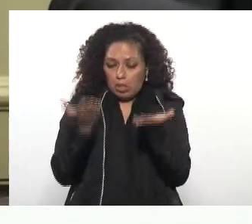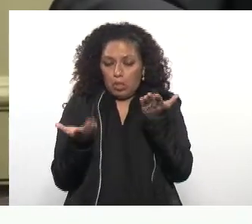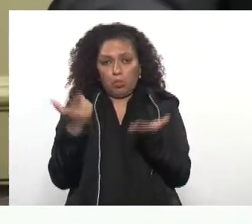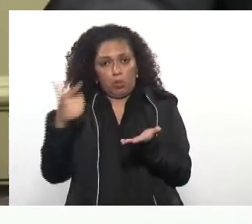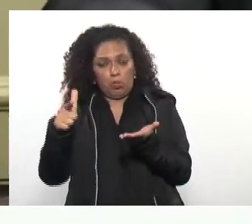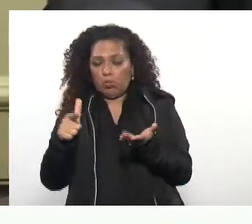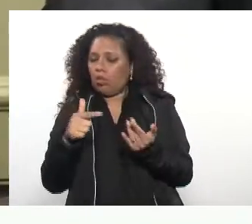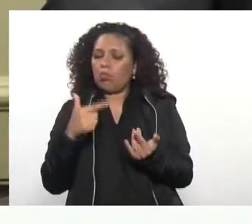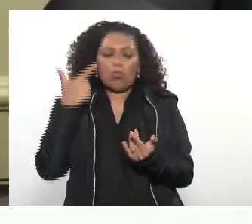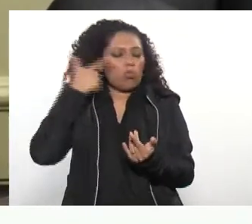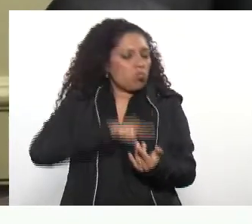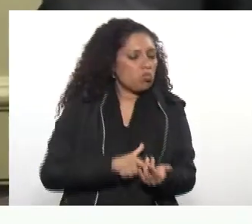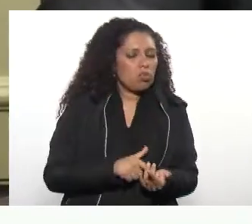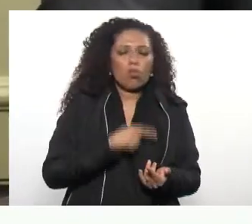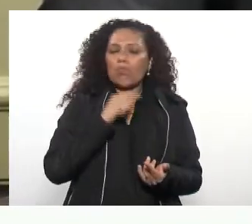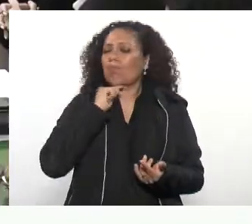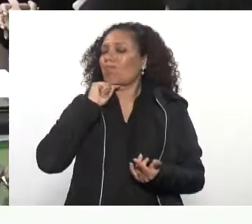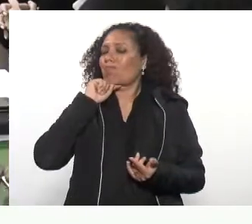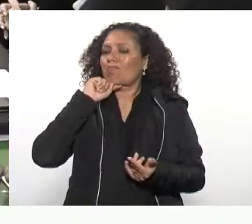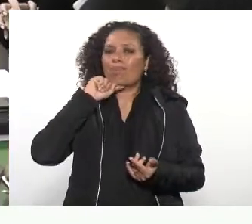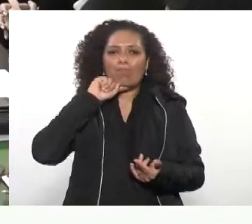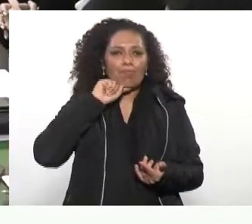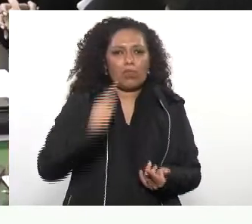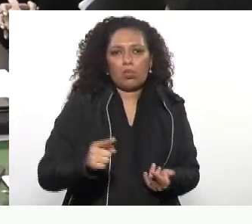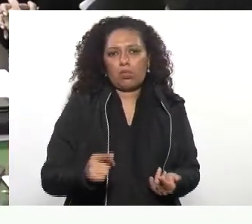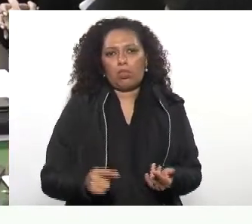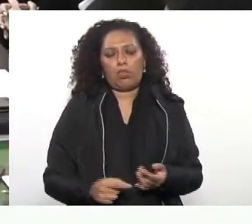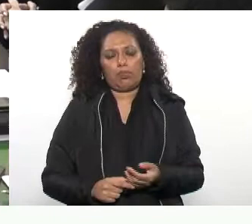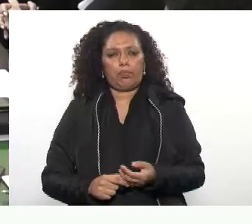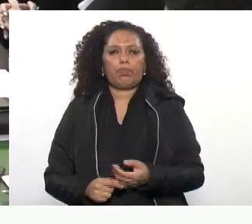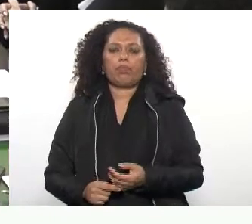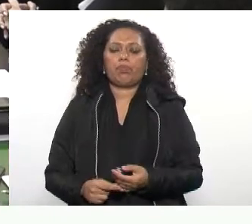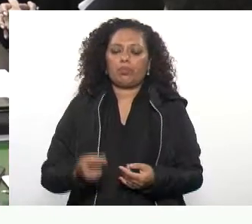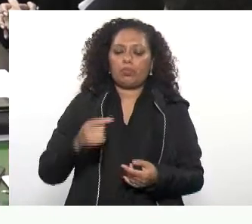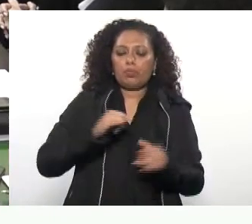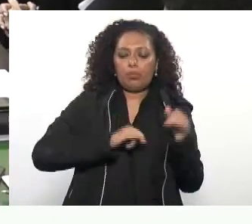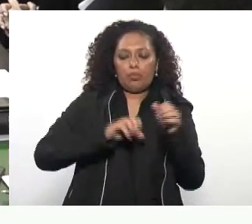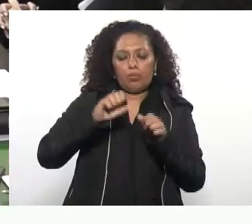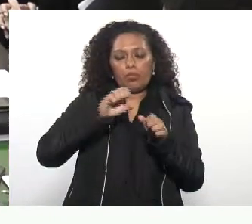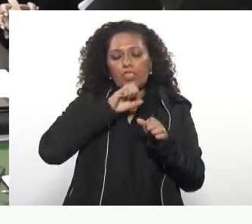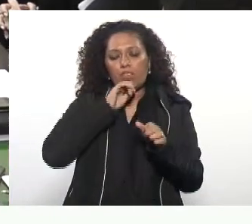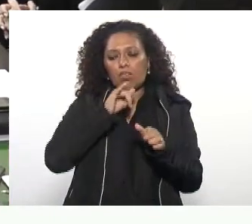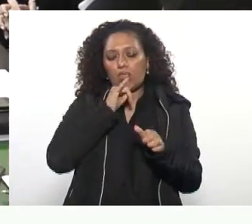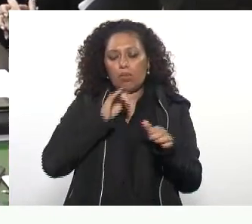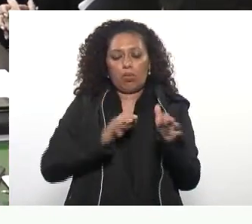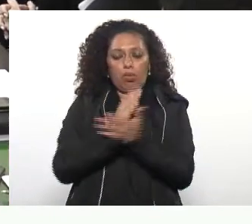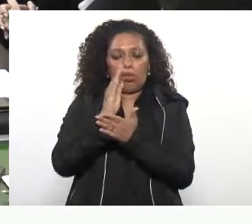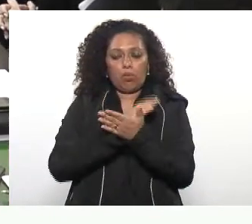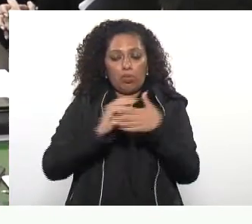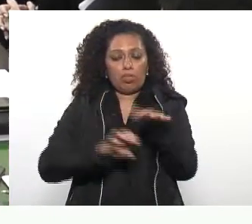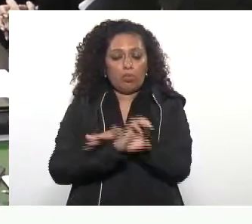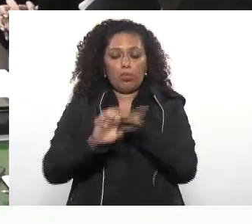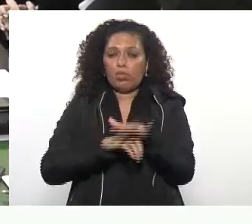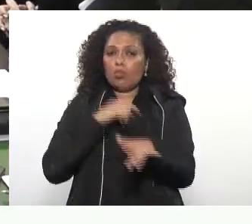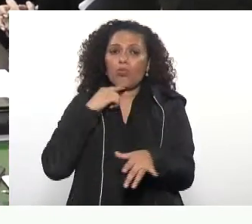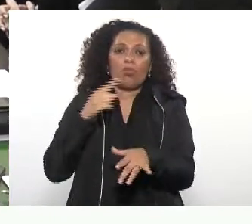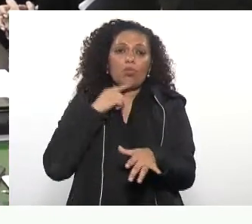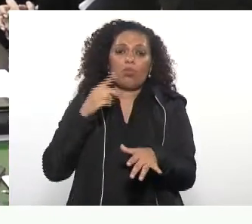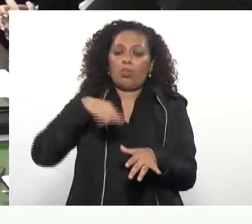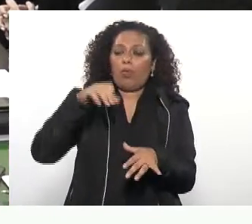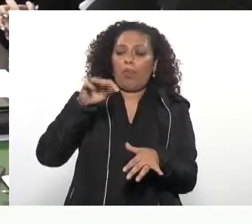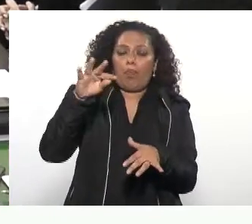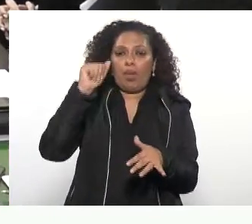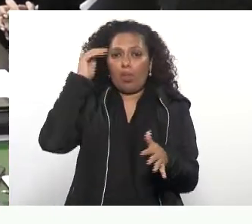muito de que muitas empresas não atingem, não alcançam as metas estabelecidas. Muito disso